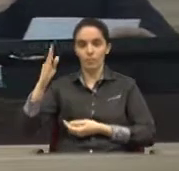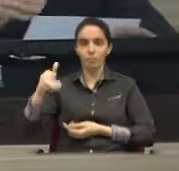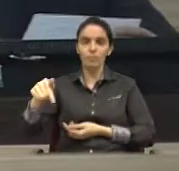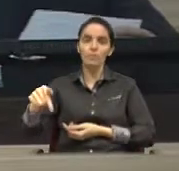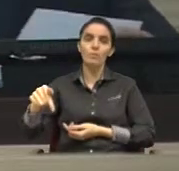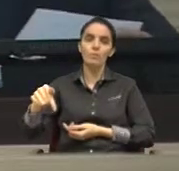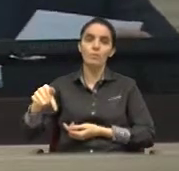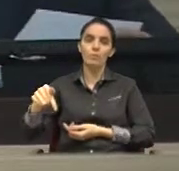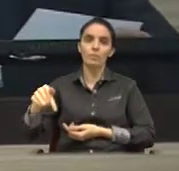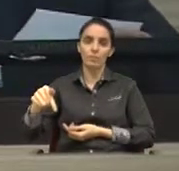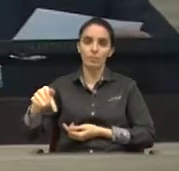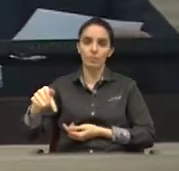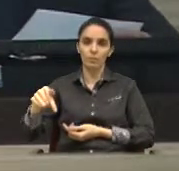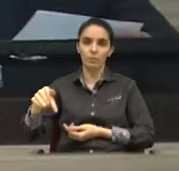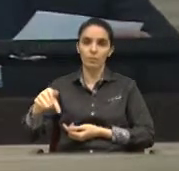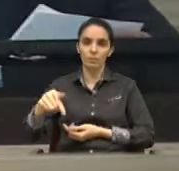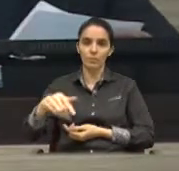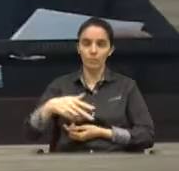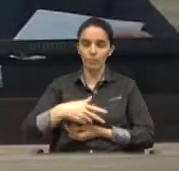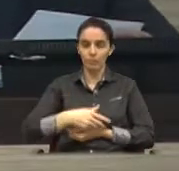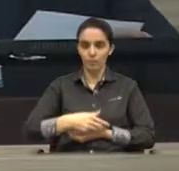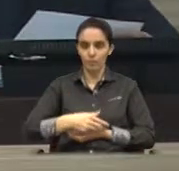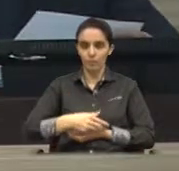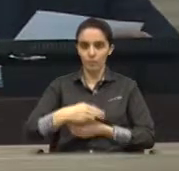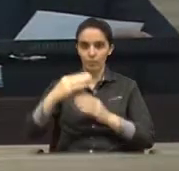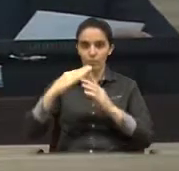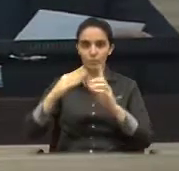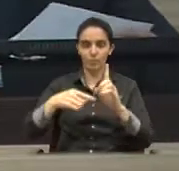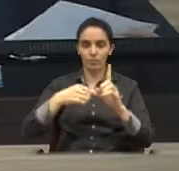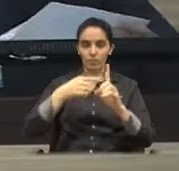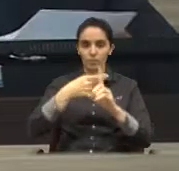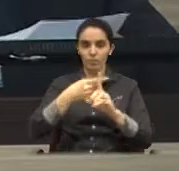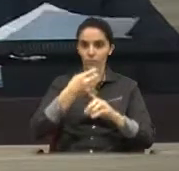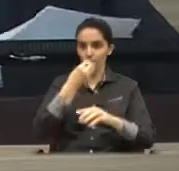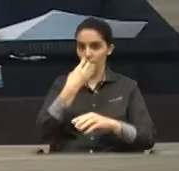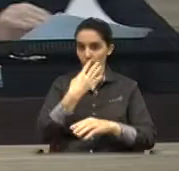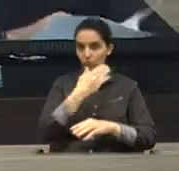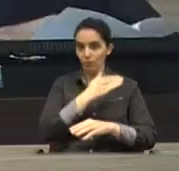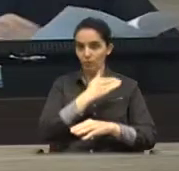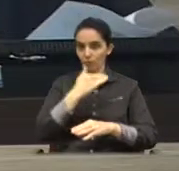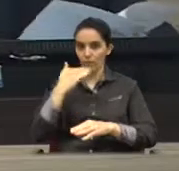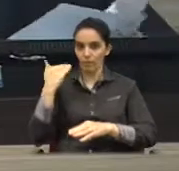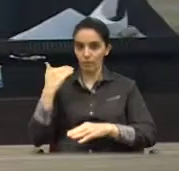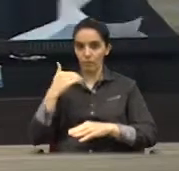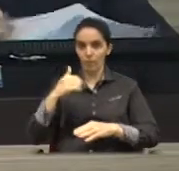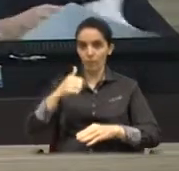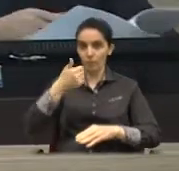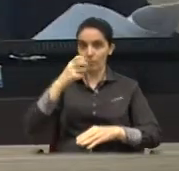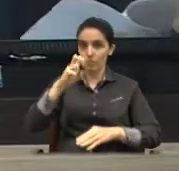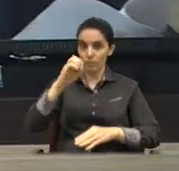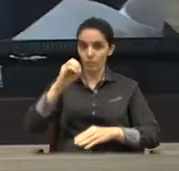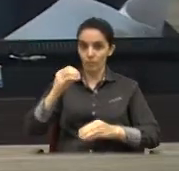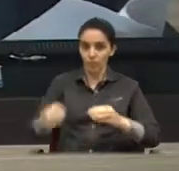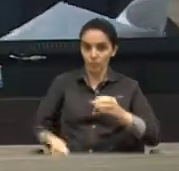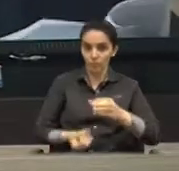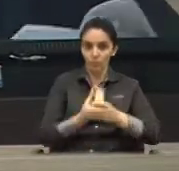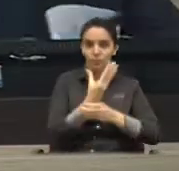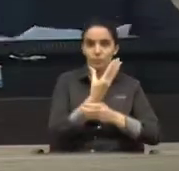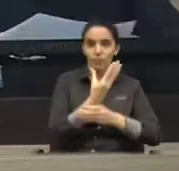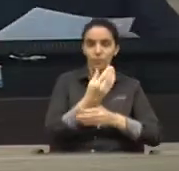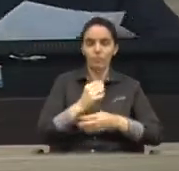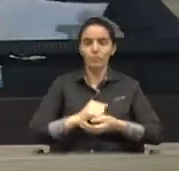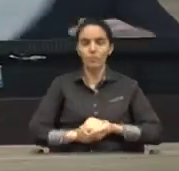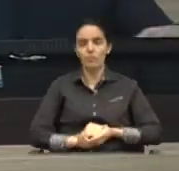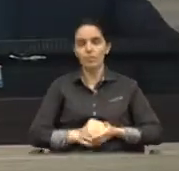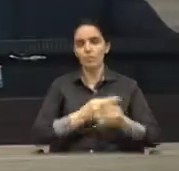131/2017, moção de aplausos à Igreja Nossa Senhora da Boa Morte e Assunção pelos seus 150 anos, vereador